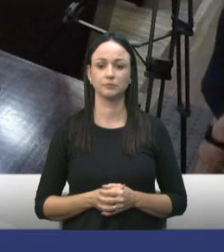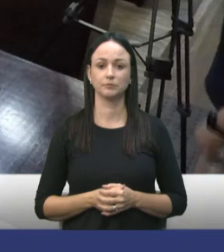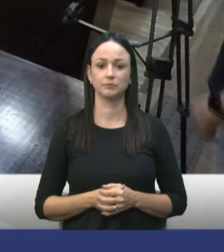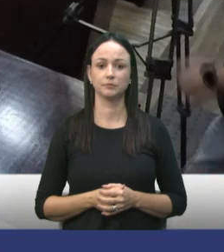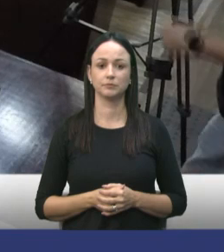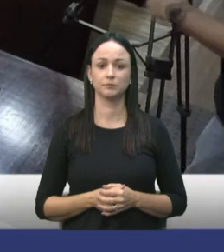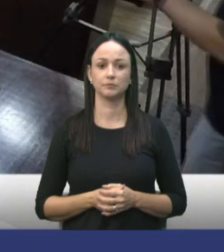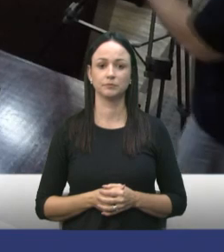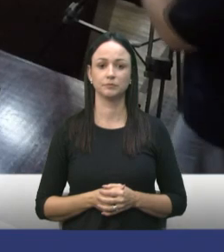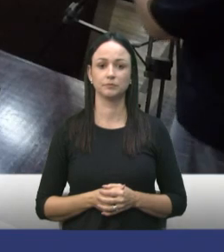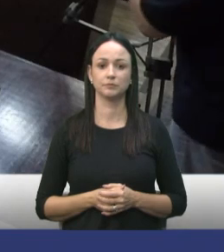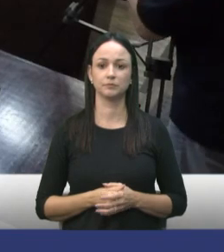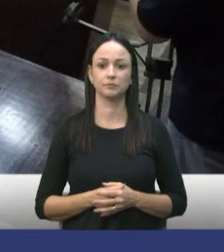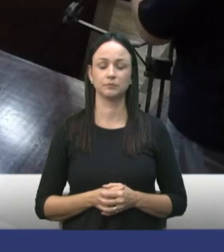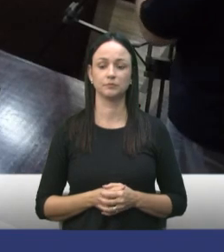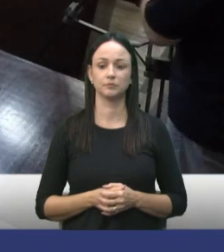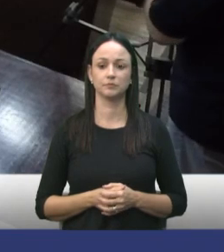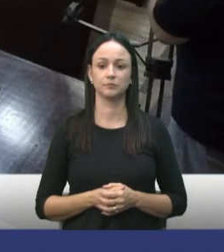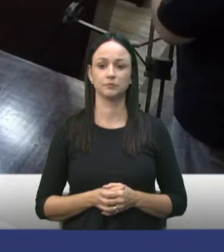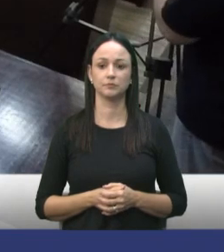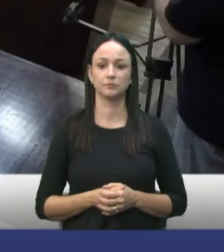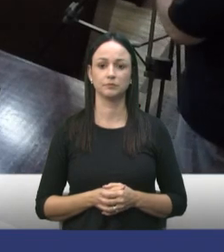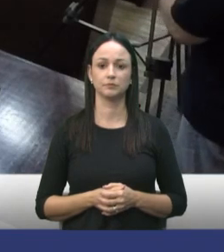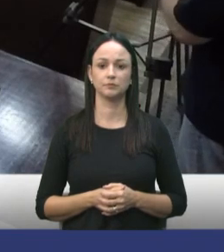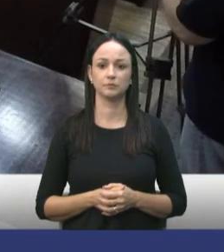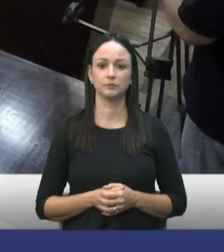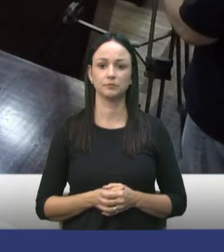Onde está o microfone? Tá lá.